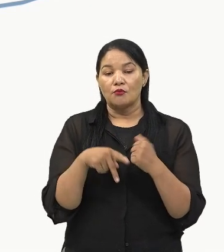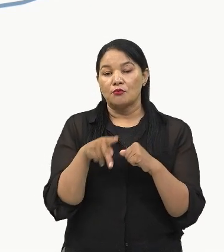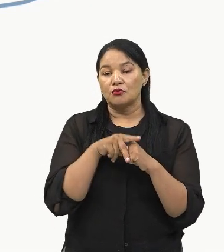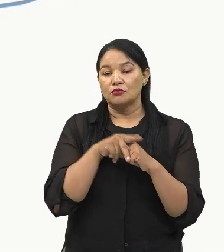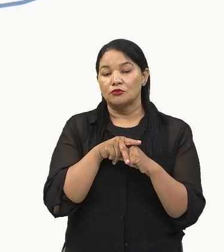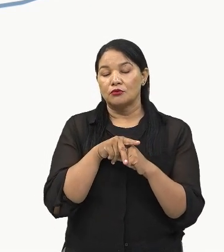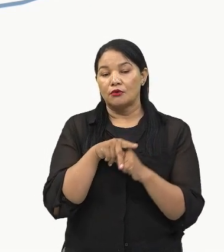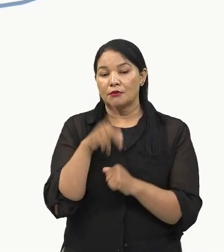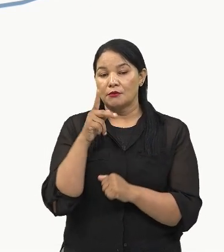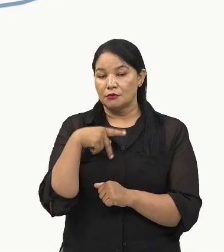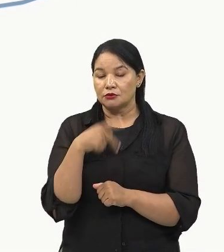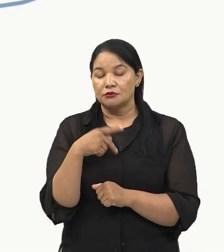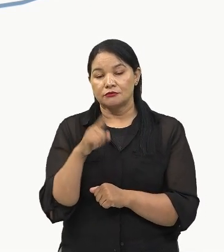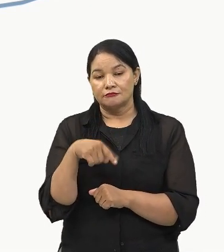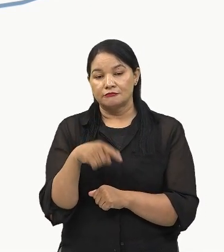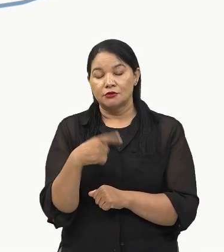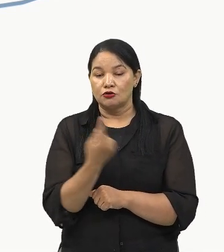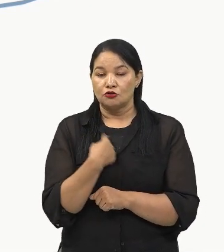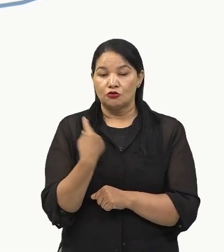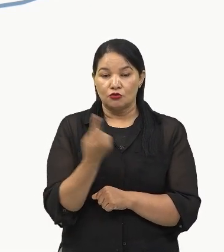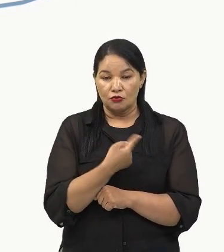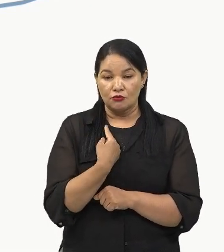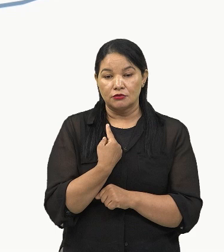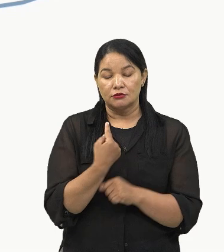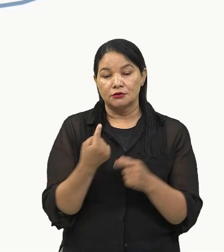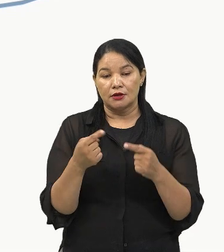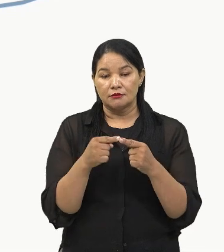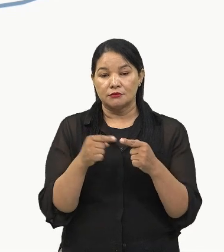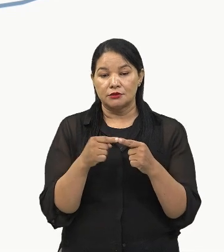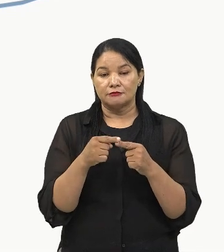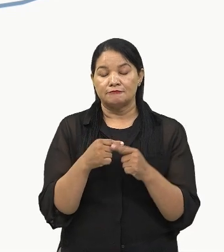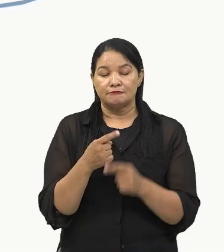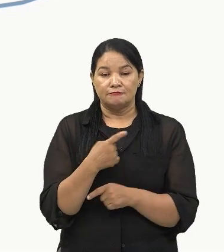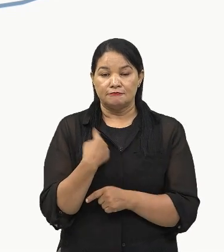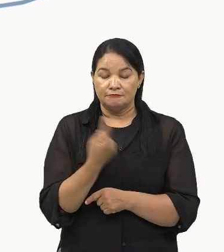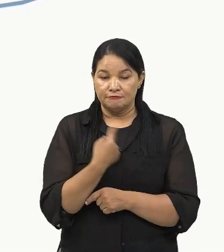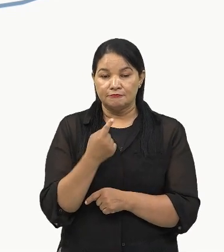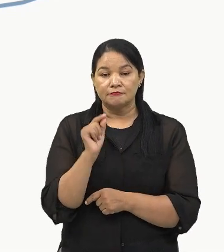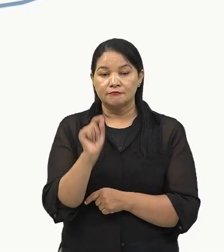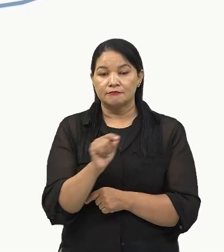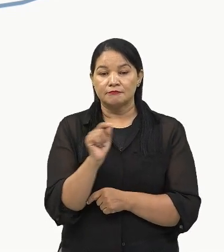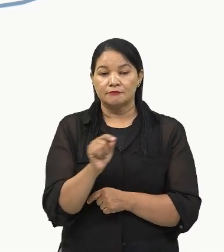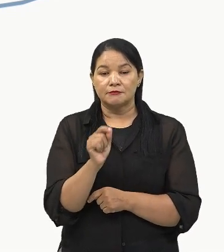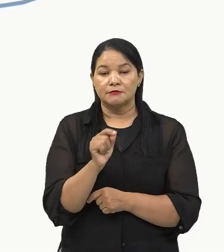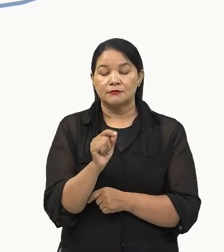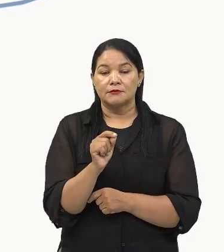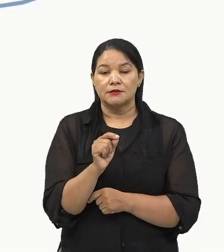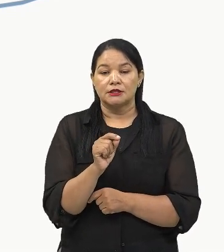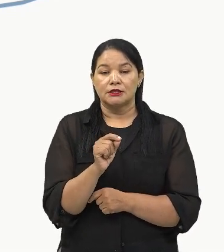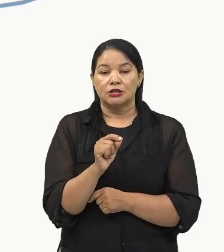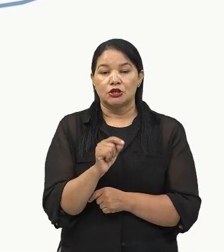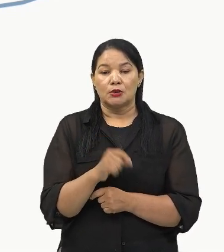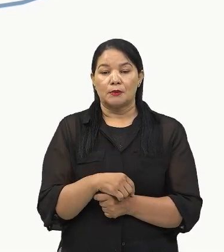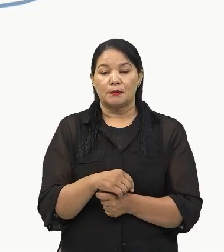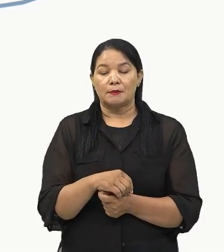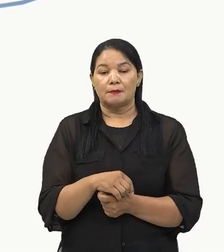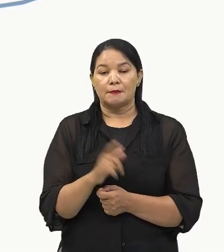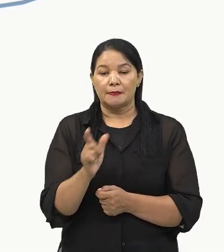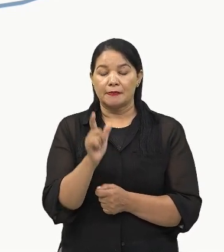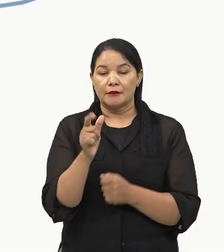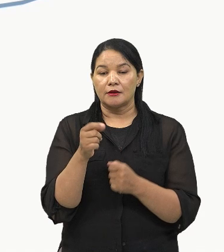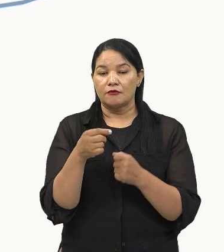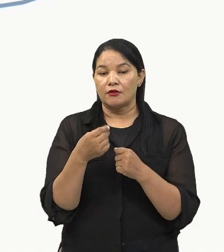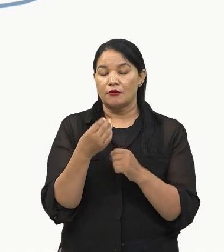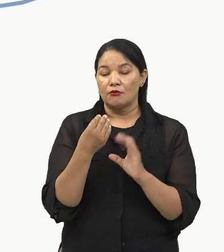ser o quê? Nós. Na língua espanhola, nós outros. Maribel e eu los cerrojos de la puerta